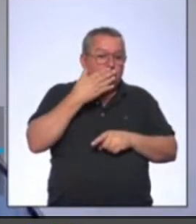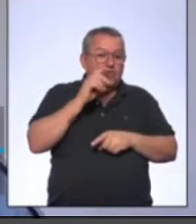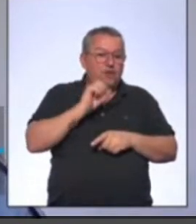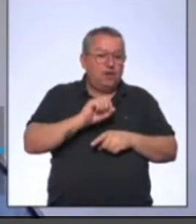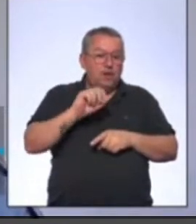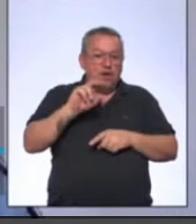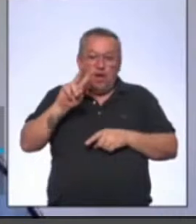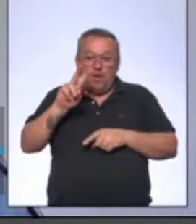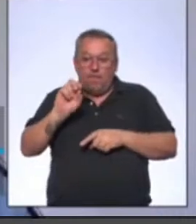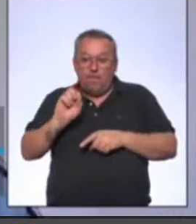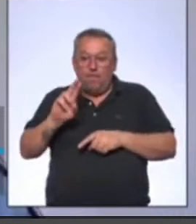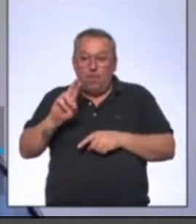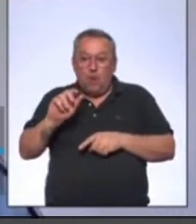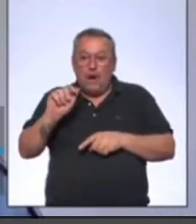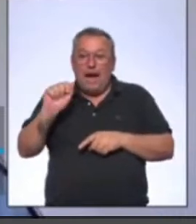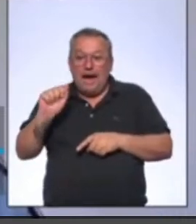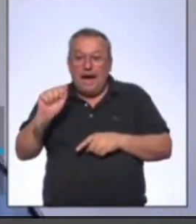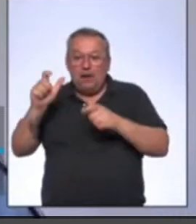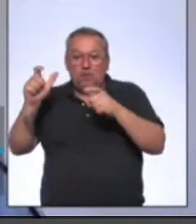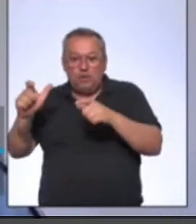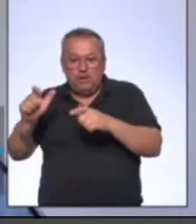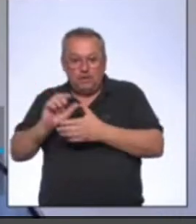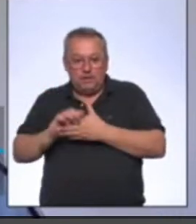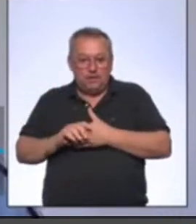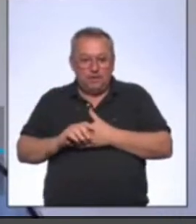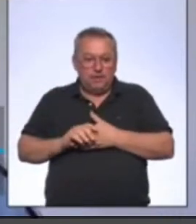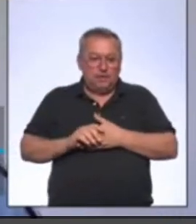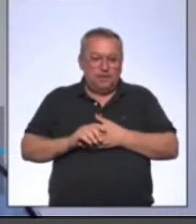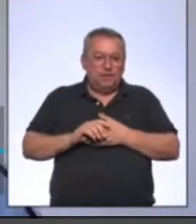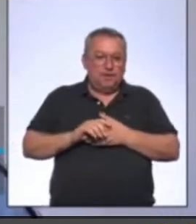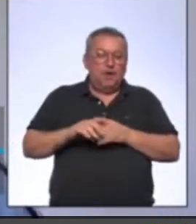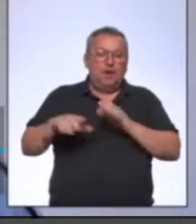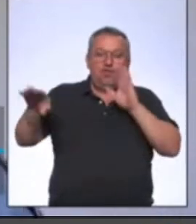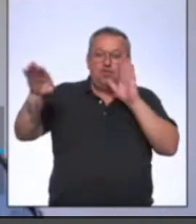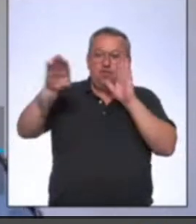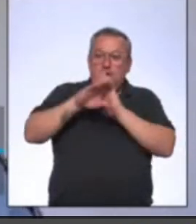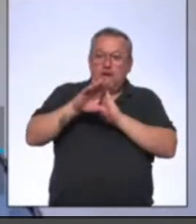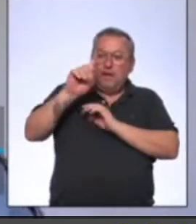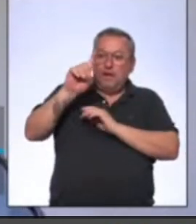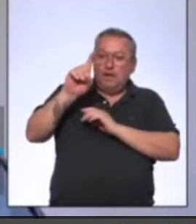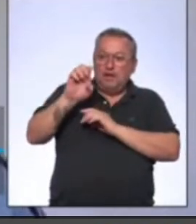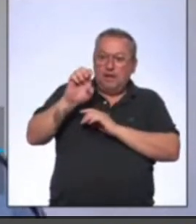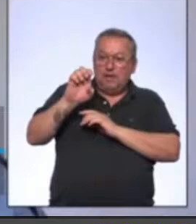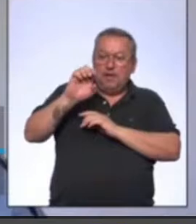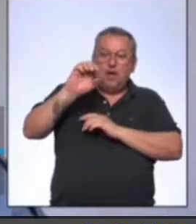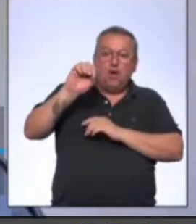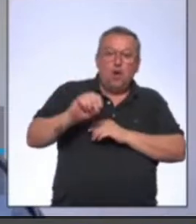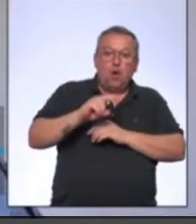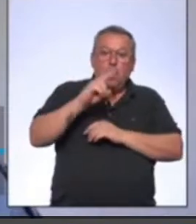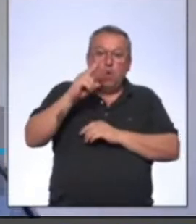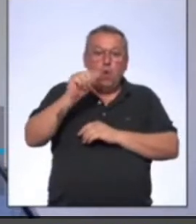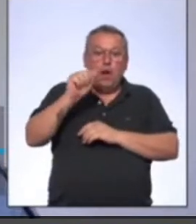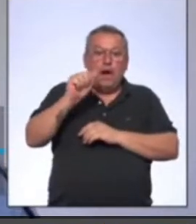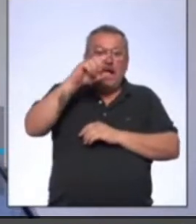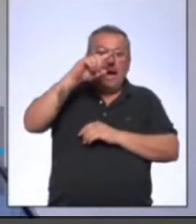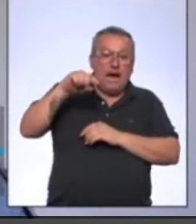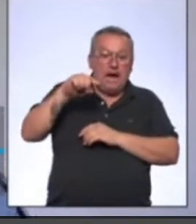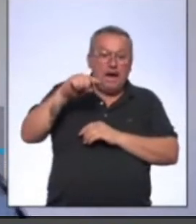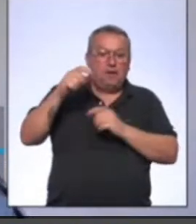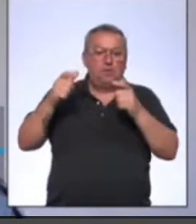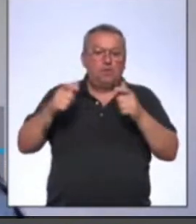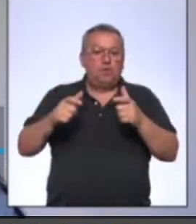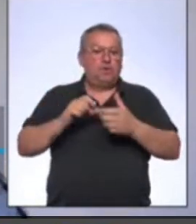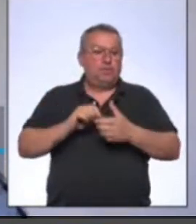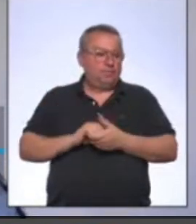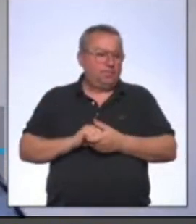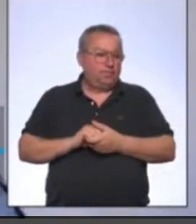a algum lugar. Cheguei de ou em a algum lugar, né? Cheguei em, né? O verbo ainda vai